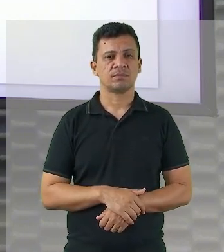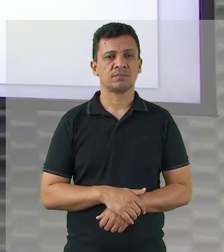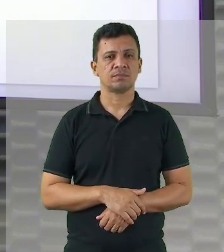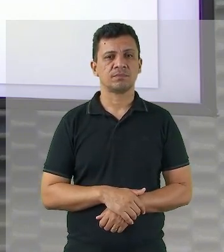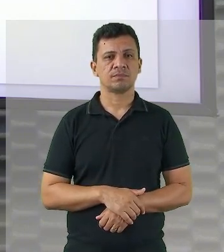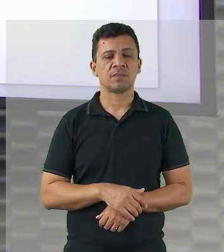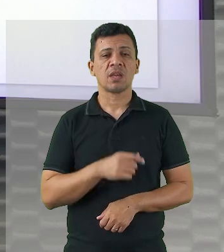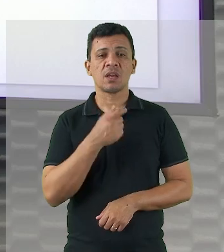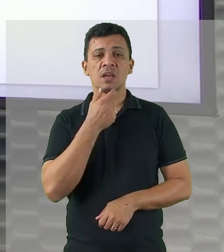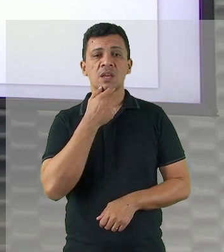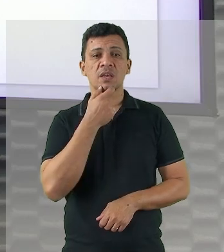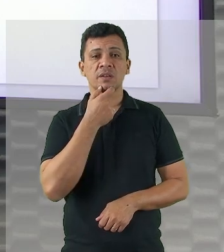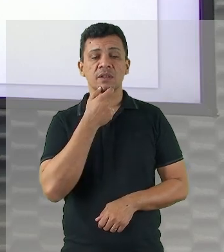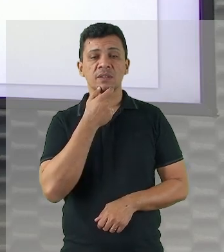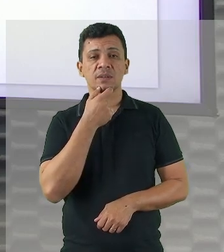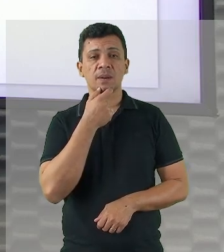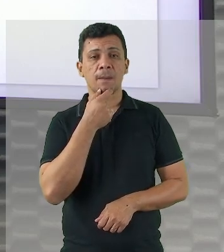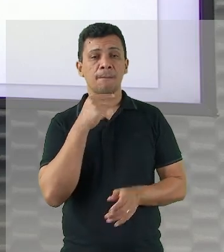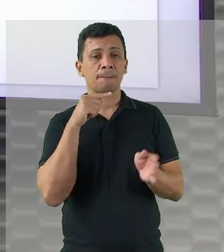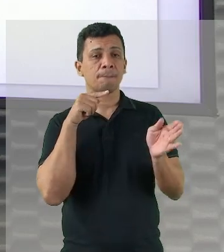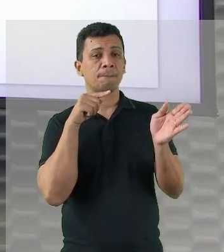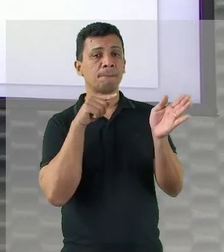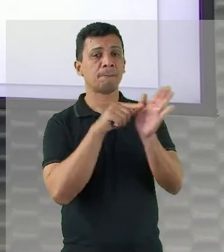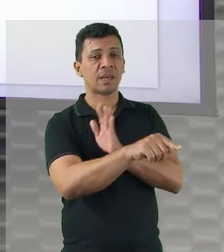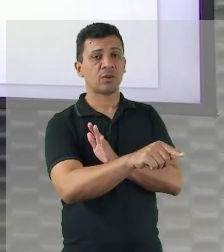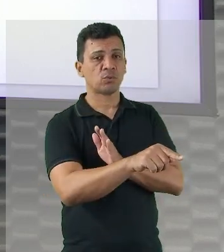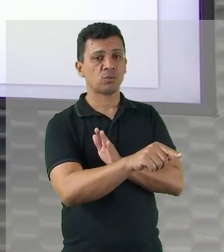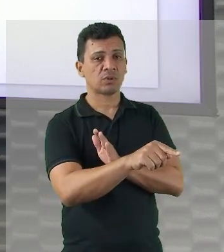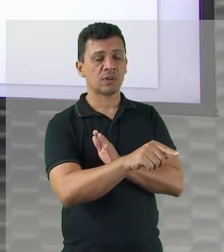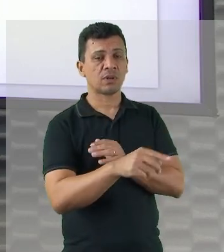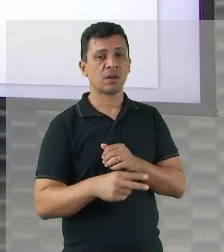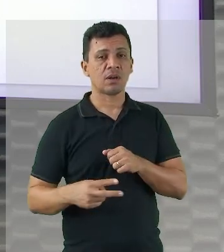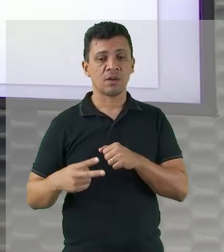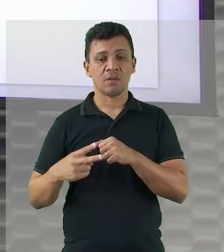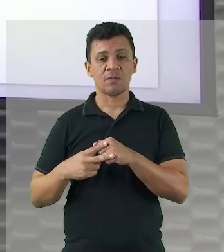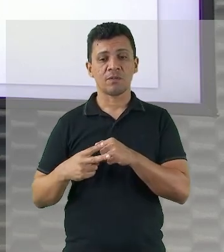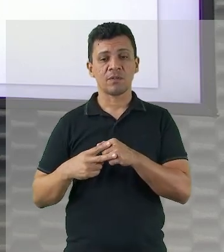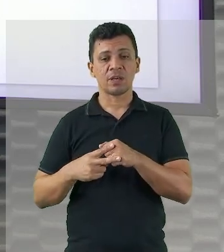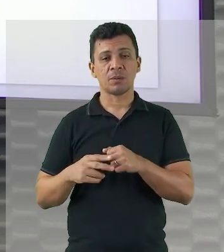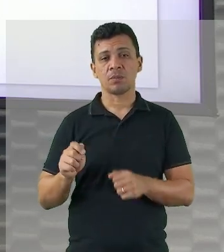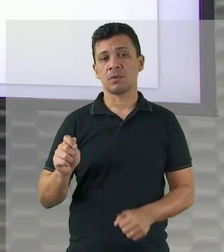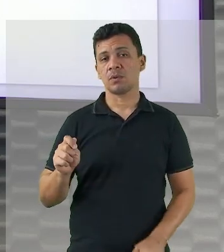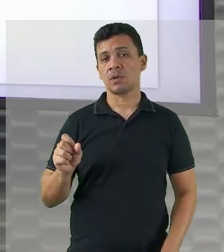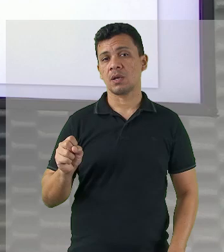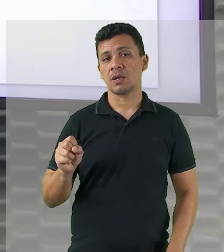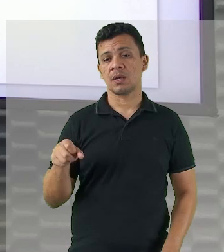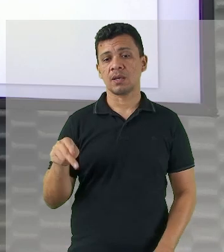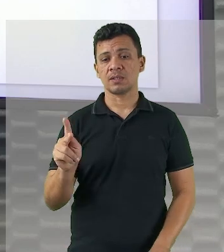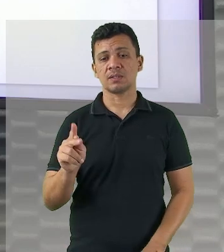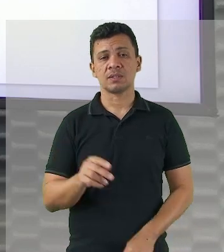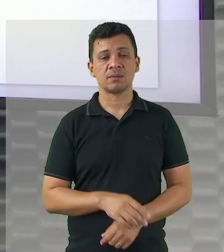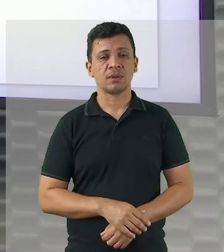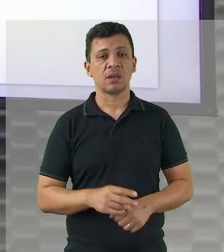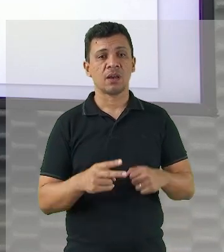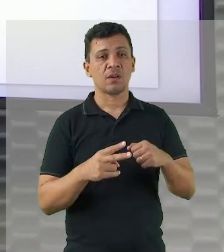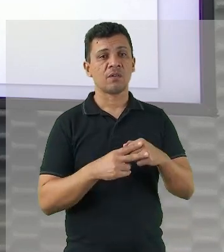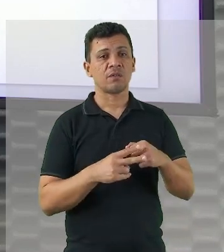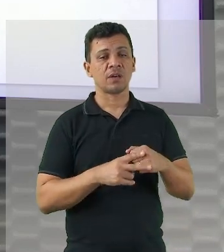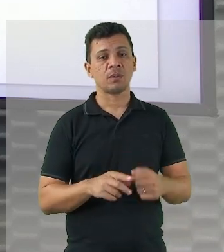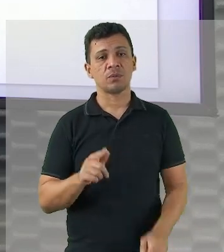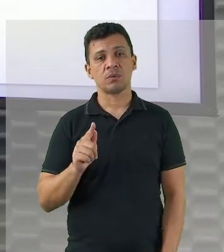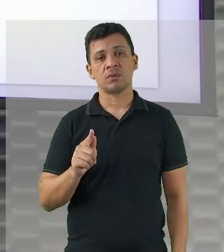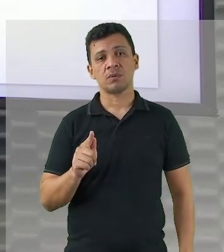dizer, processo de você perguntar, que é esse verbo ask, e give, que é o verbo dar,